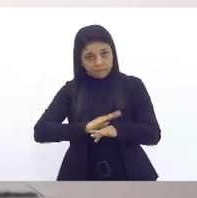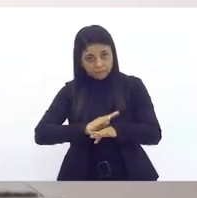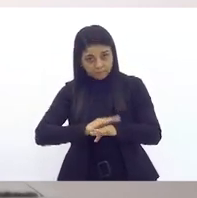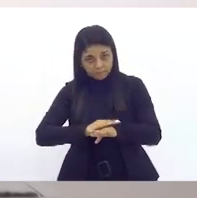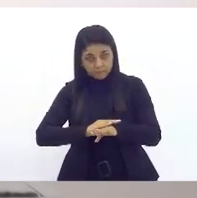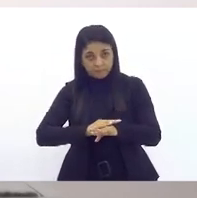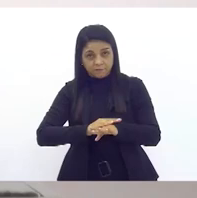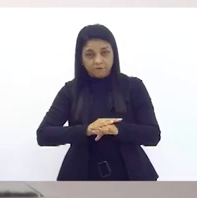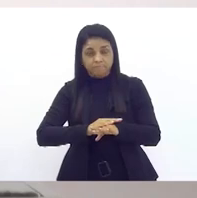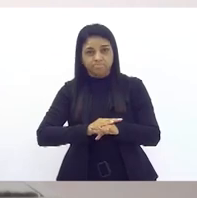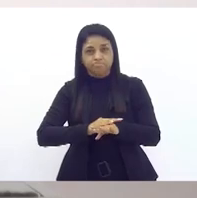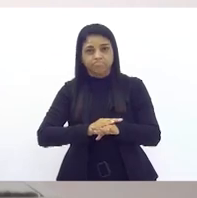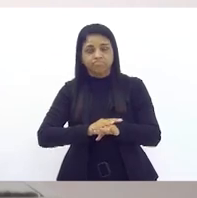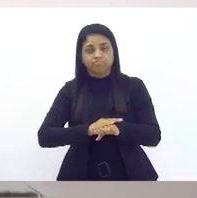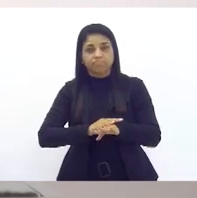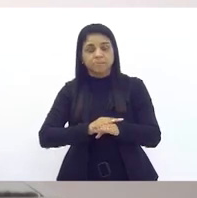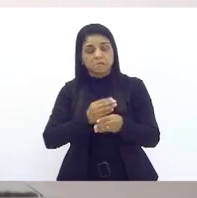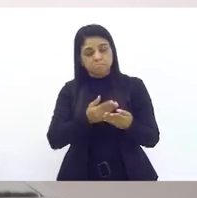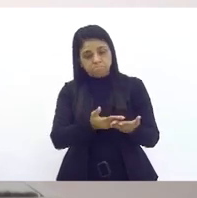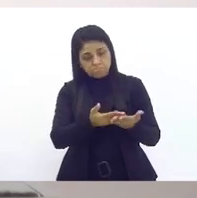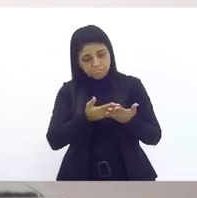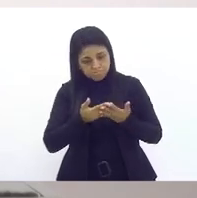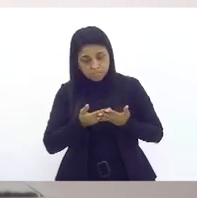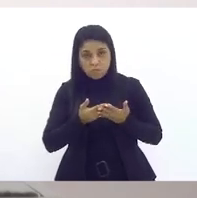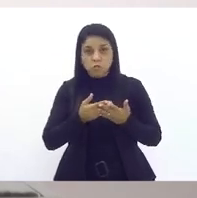se viesse na escala que mandaram,